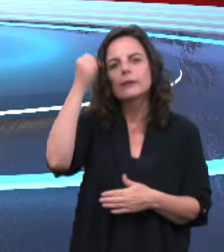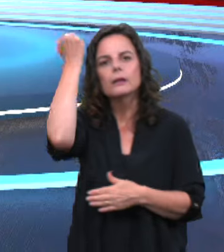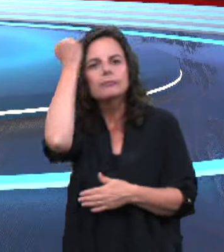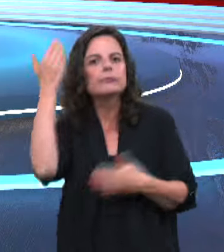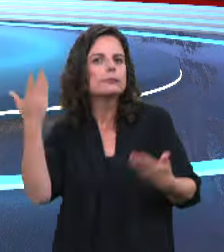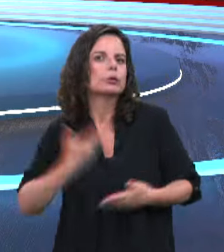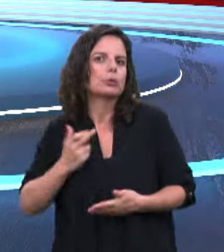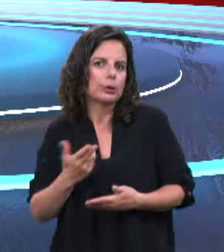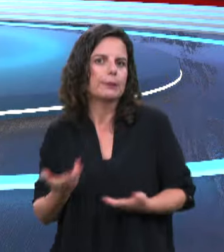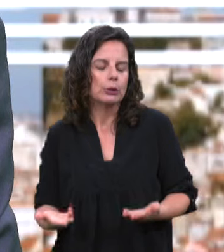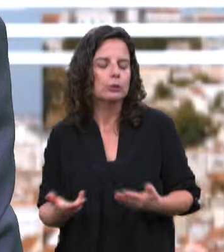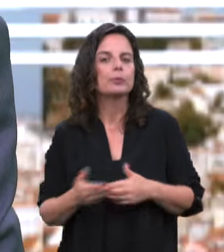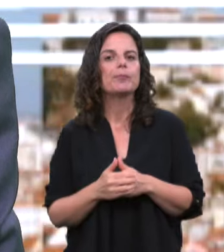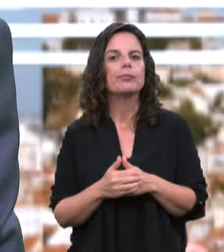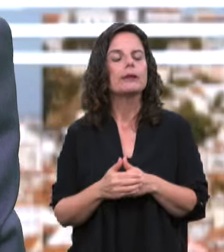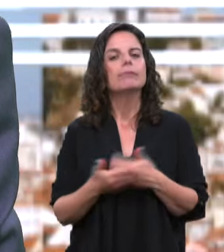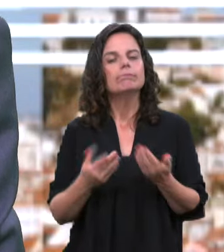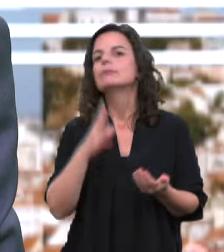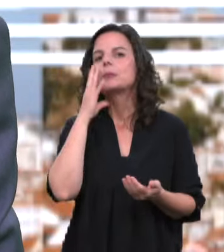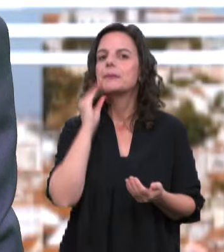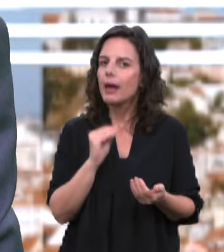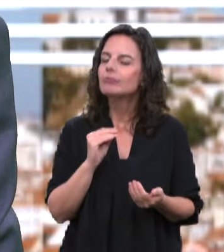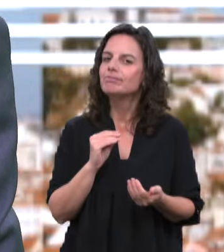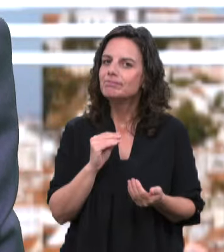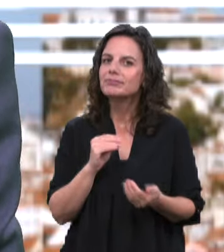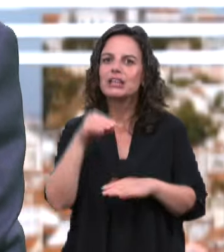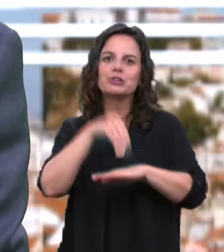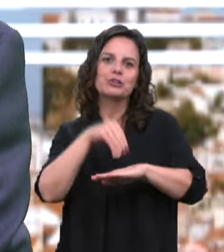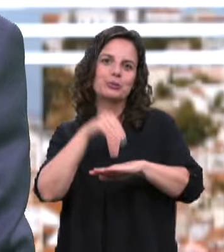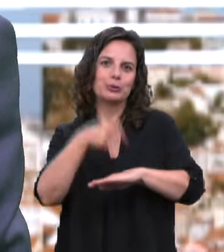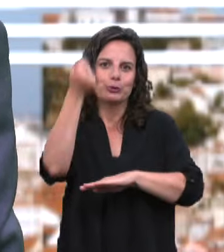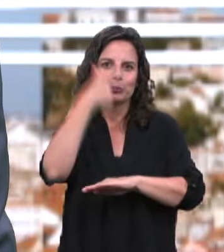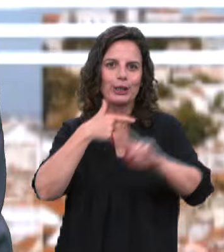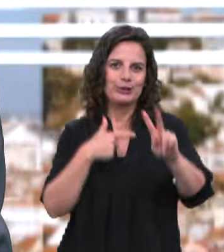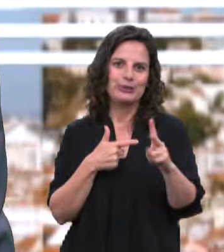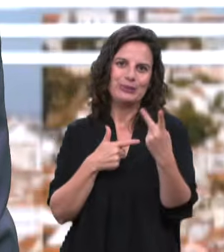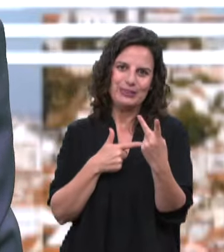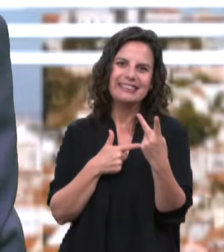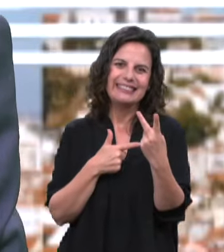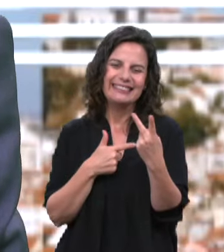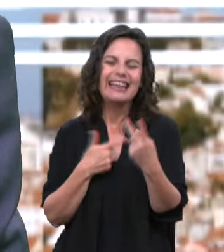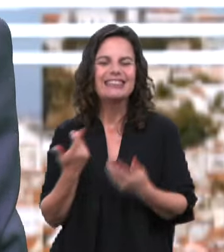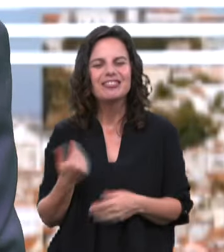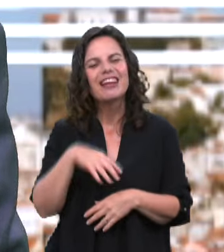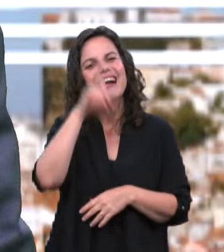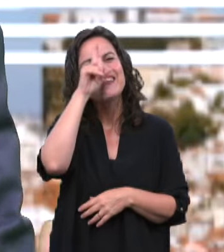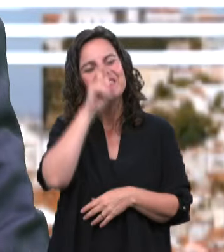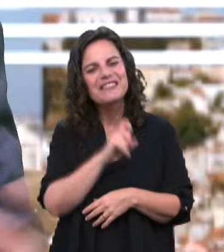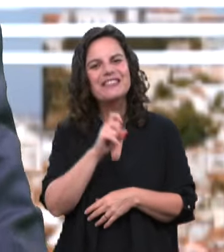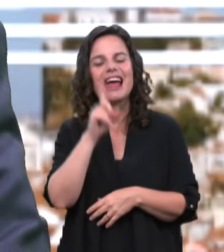ou de um doutoramento, e acho que estes dois testemunhos, e lembro-me